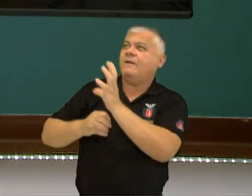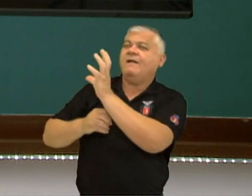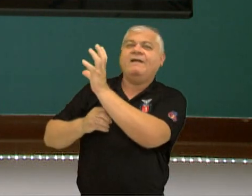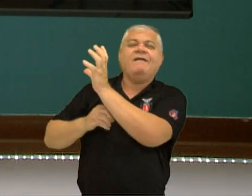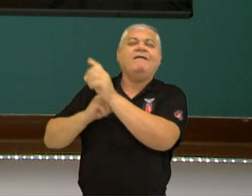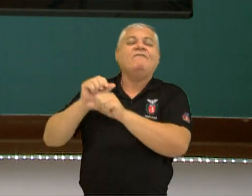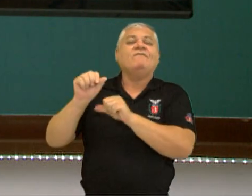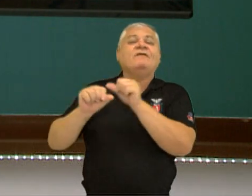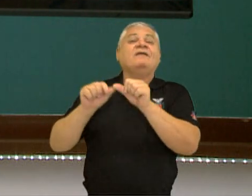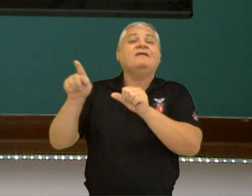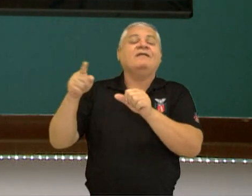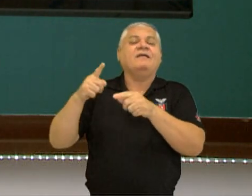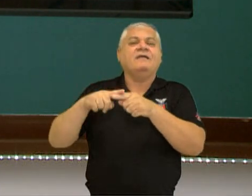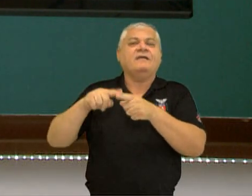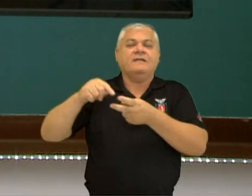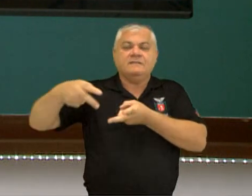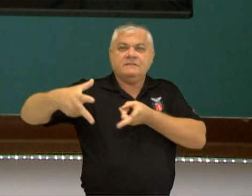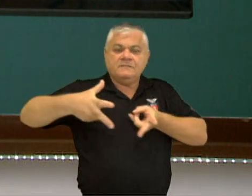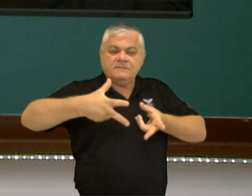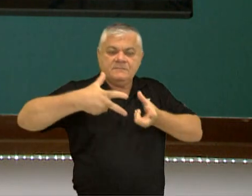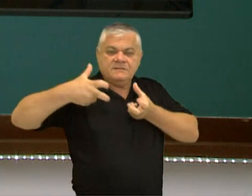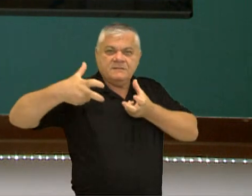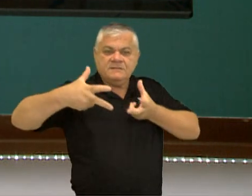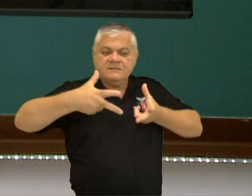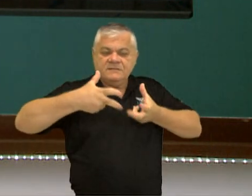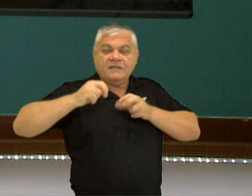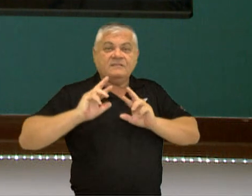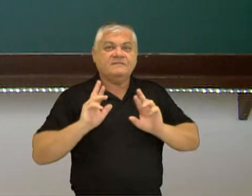o sensor tenha percepções diferentes.